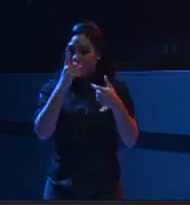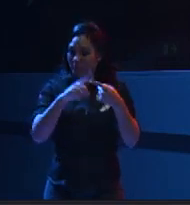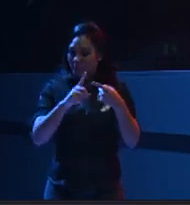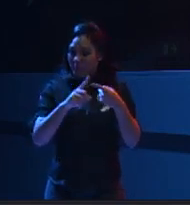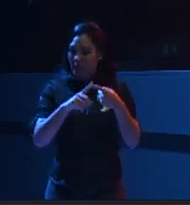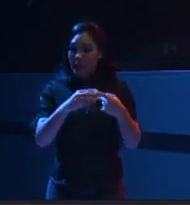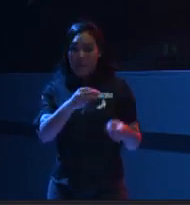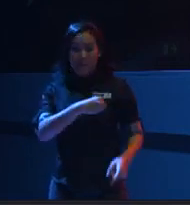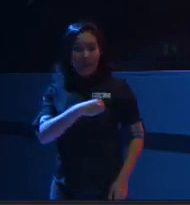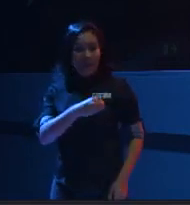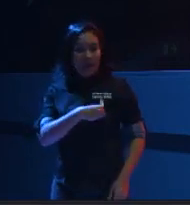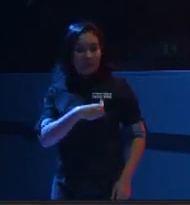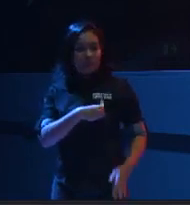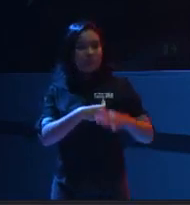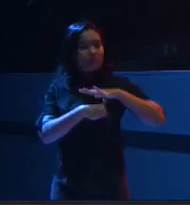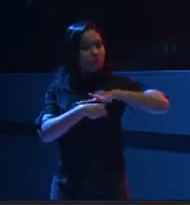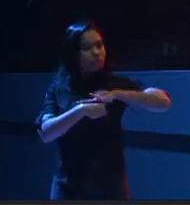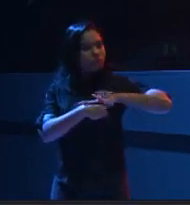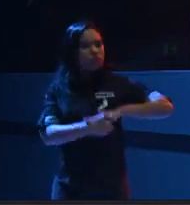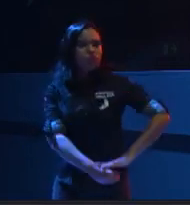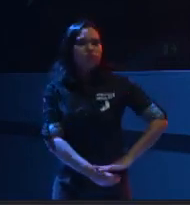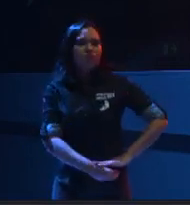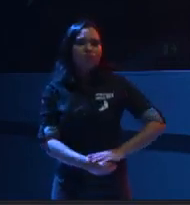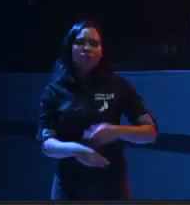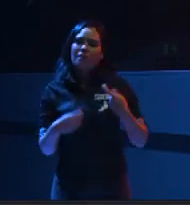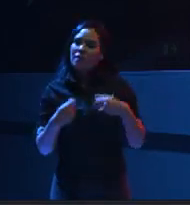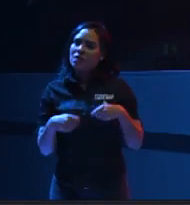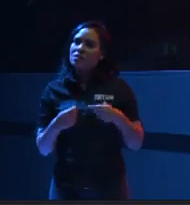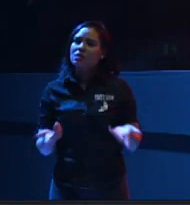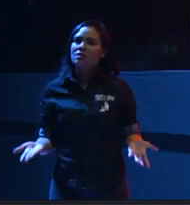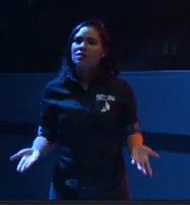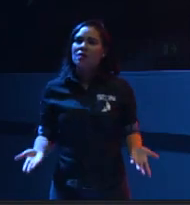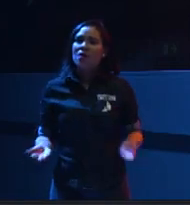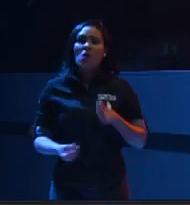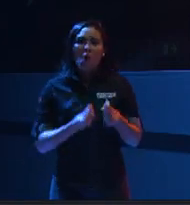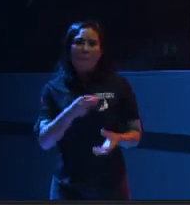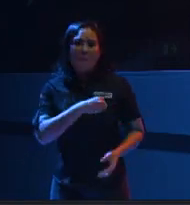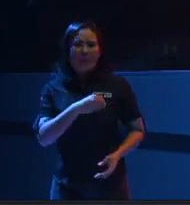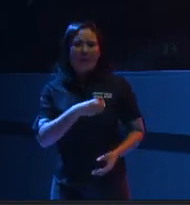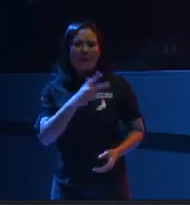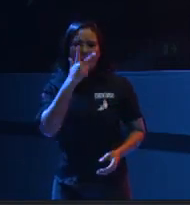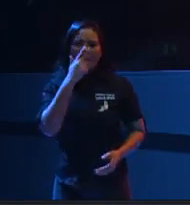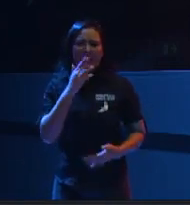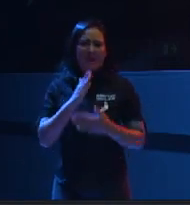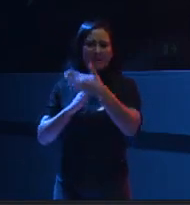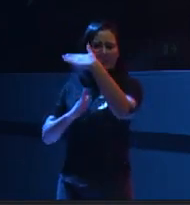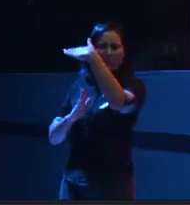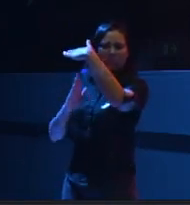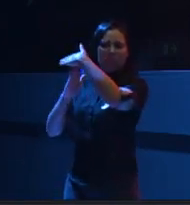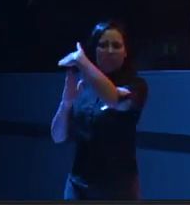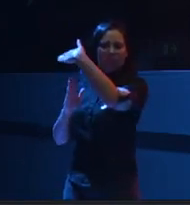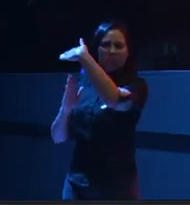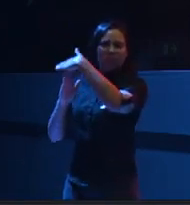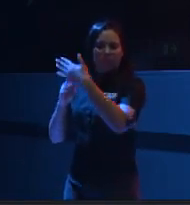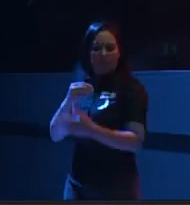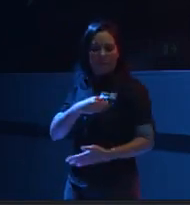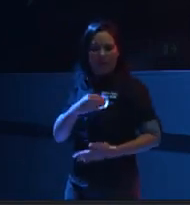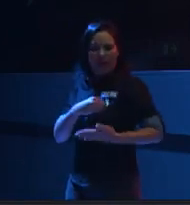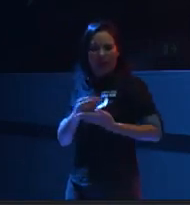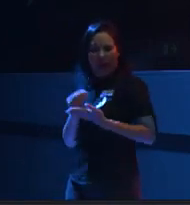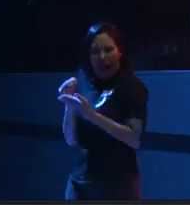pecado o pecado num não ajuda em nada para você ouvir a voz de Deus ver a glória de Deus